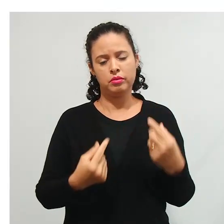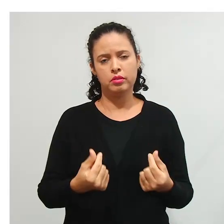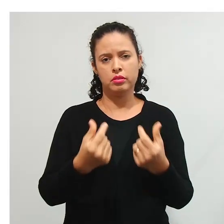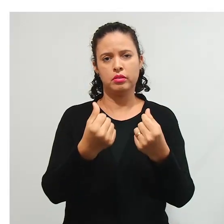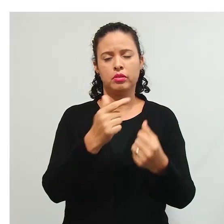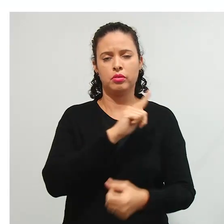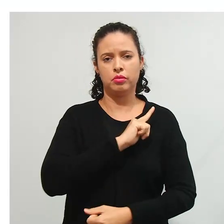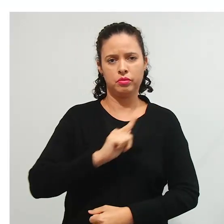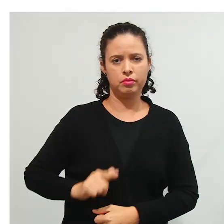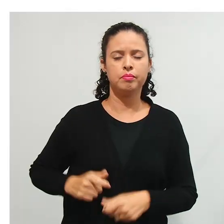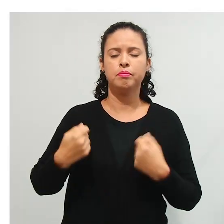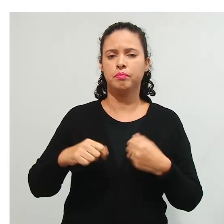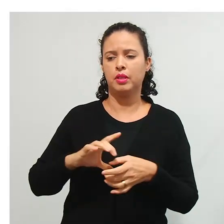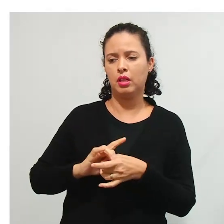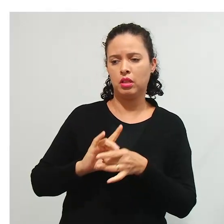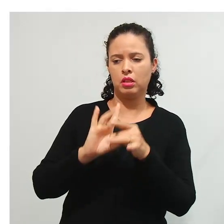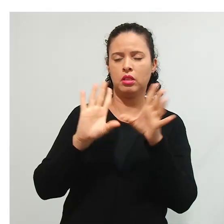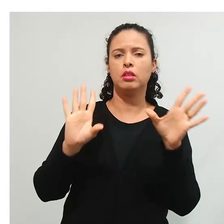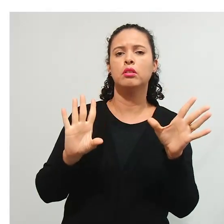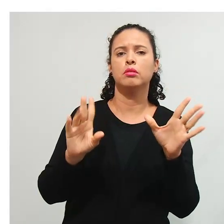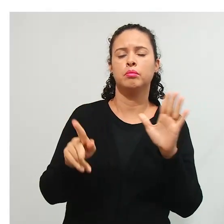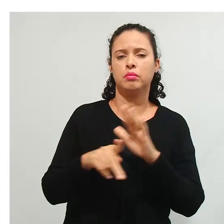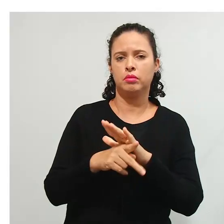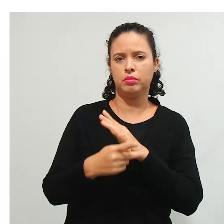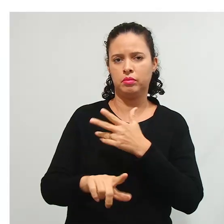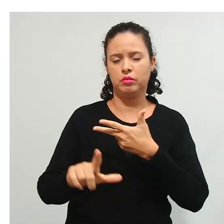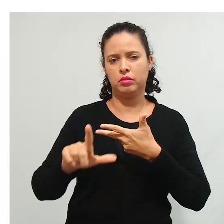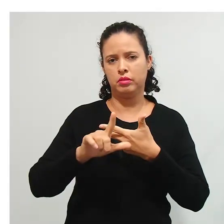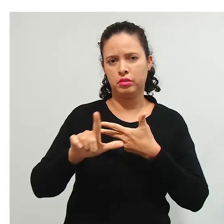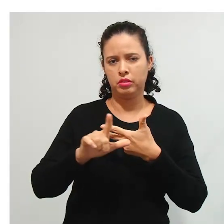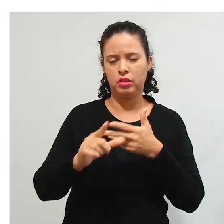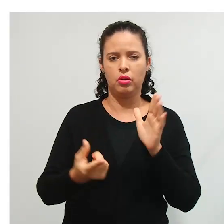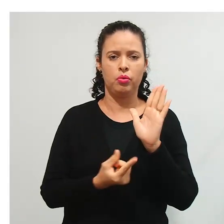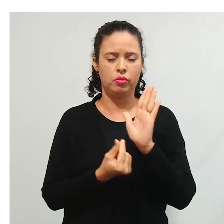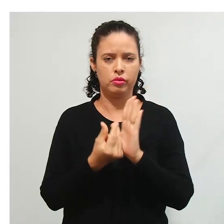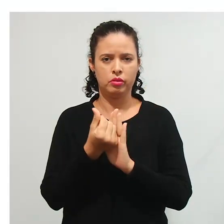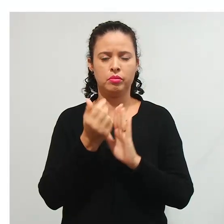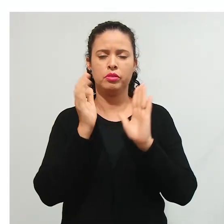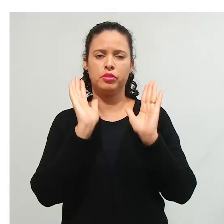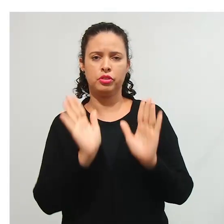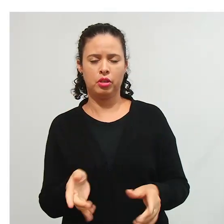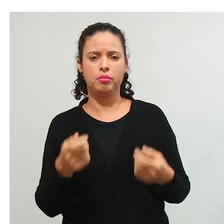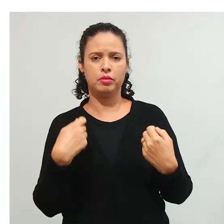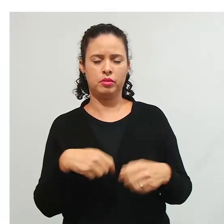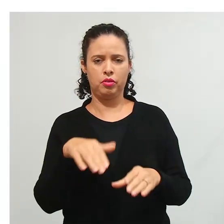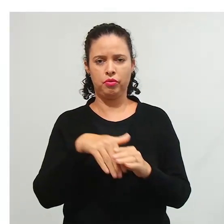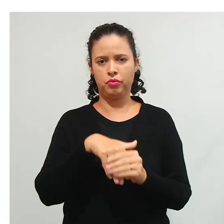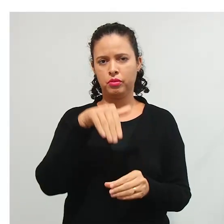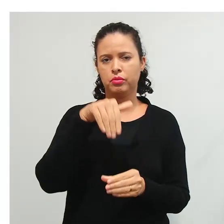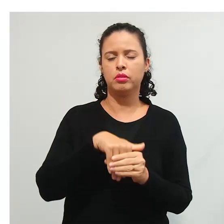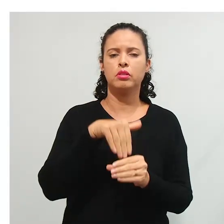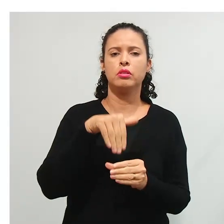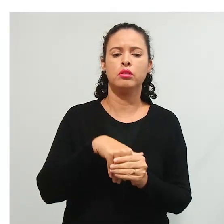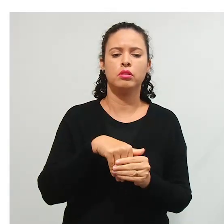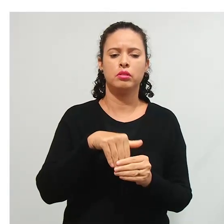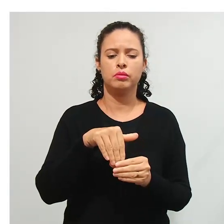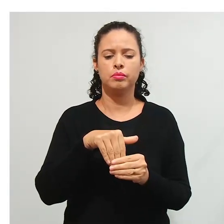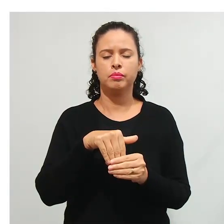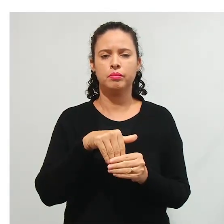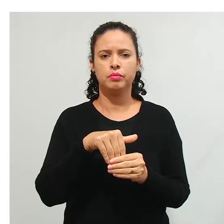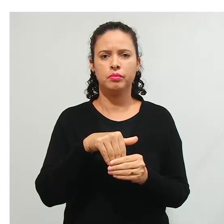o quê? Autorização legislativa. Então, esse orçamento tem que estar votado e